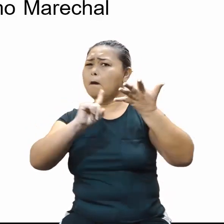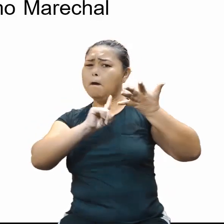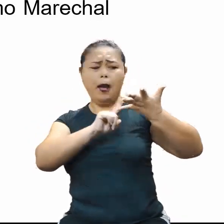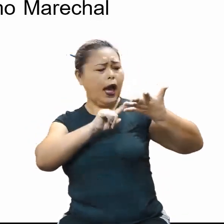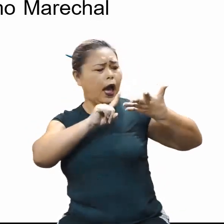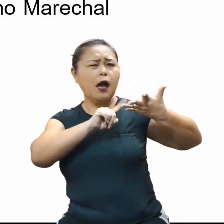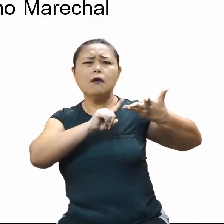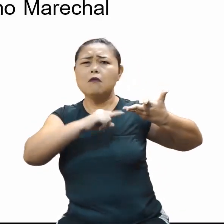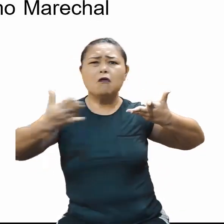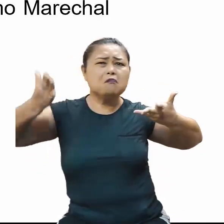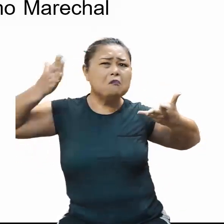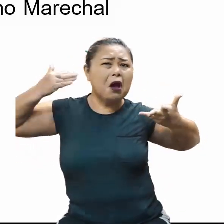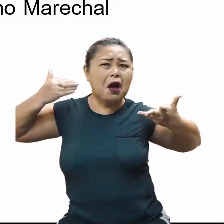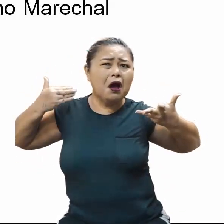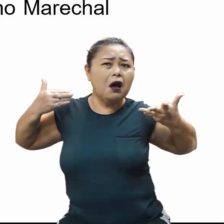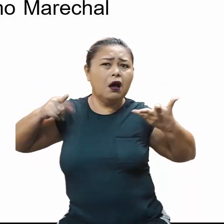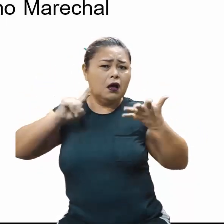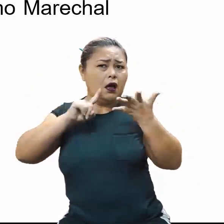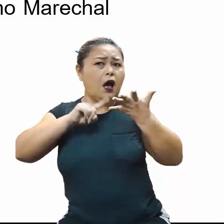seu mérito,